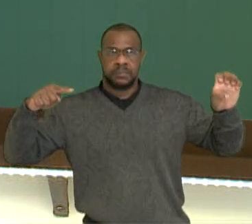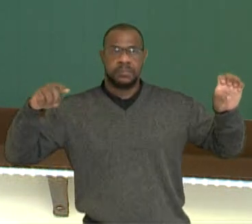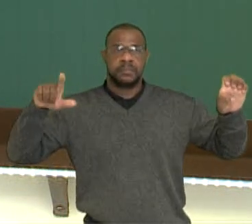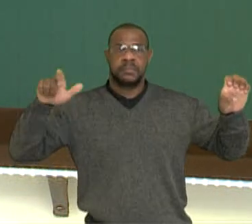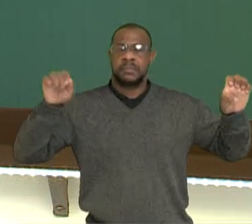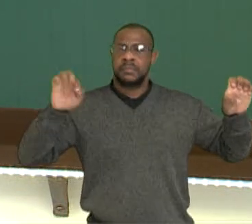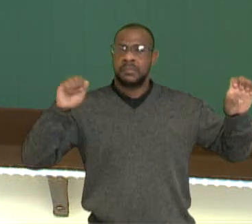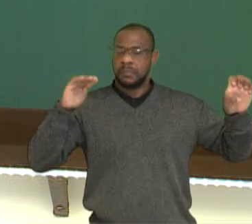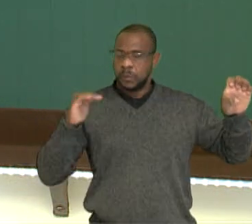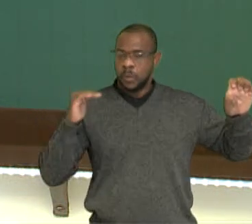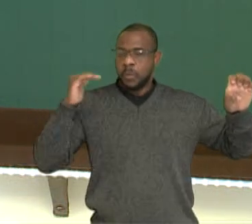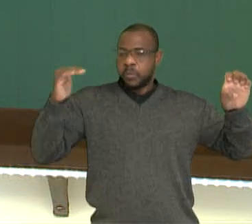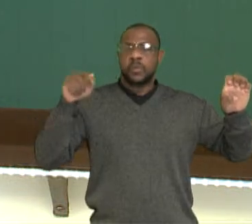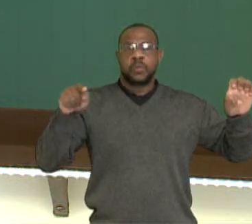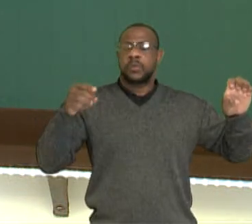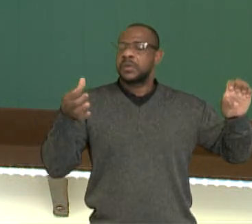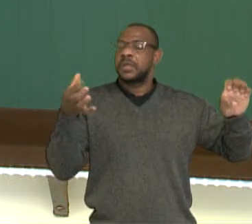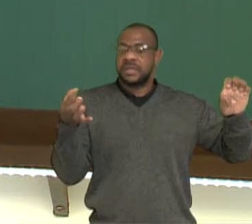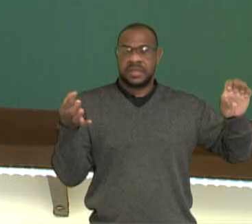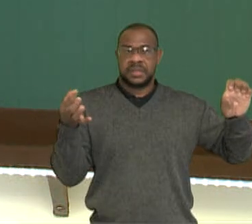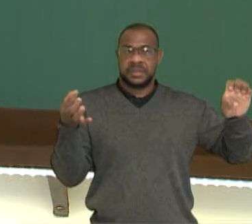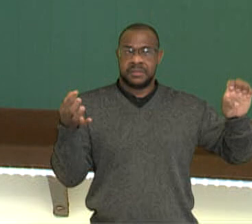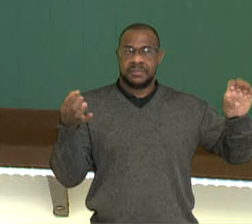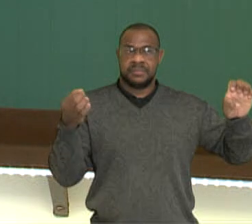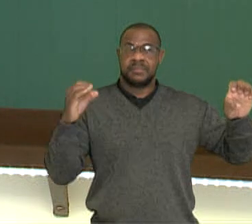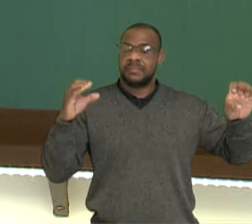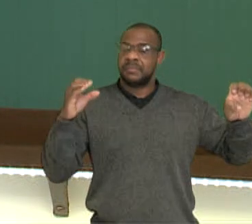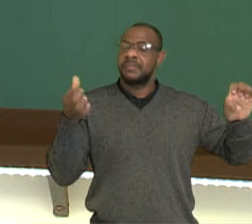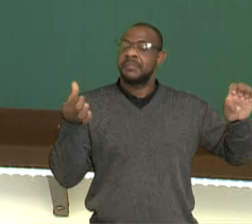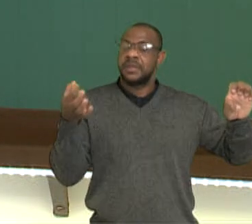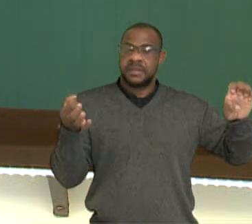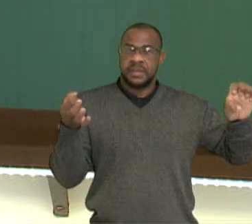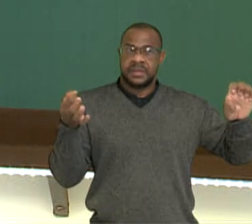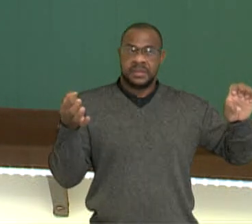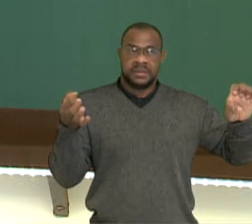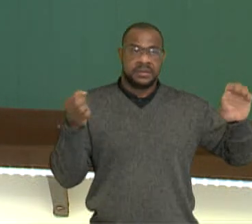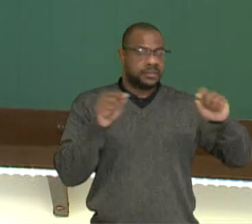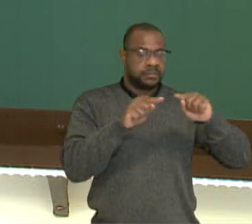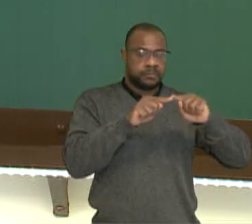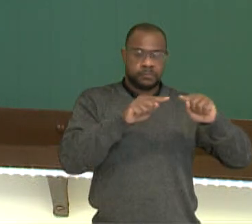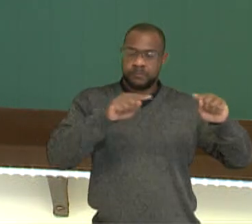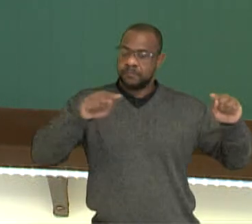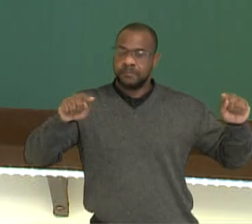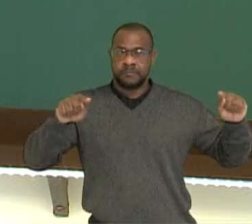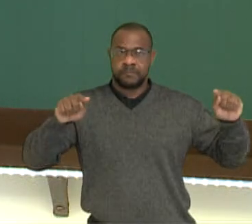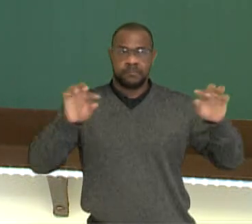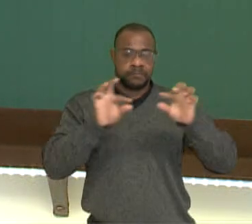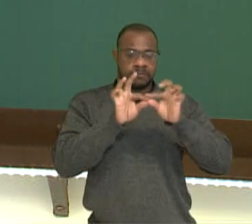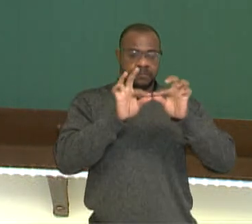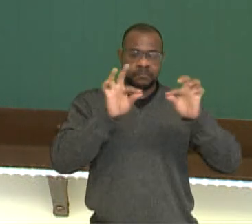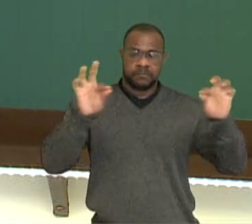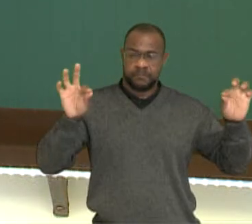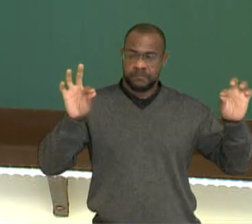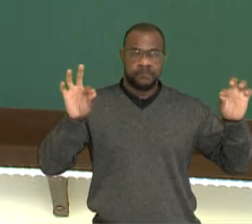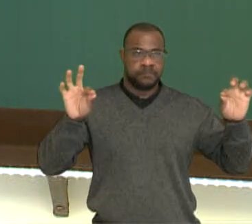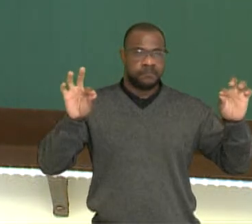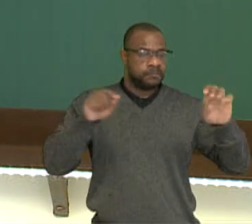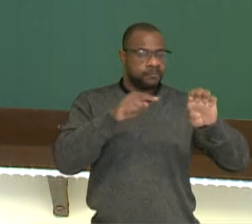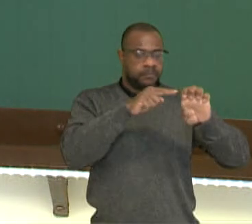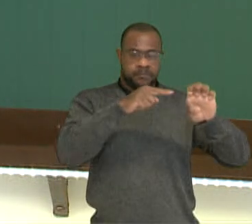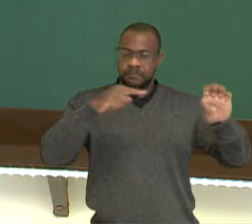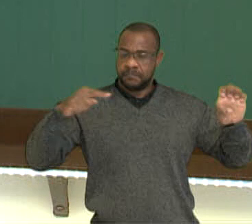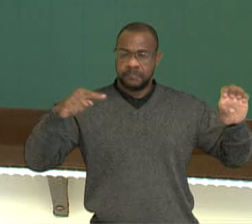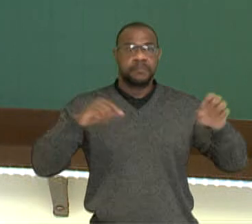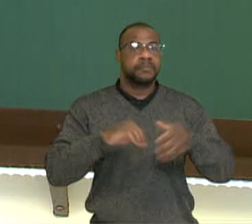Latitudes superiores a 60 graus norte, ou seja, 60 graus de distância em relação à linha do Equador. Isso é